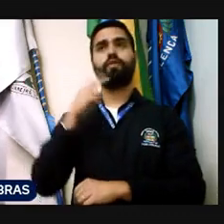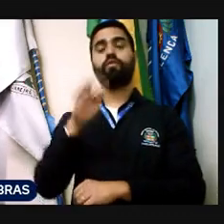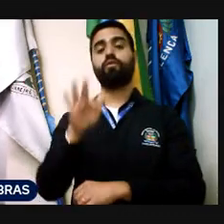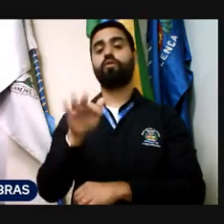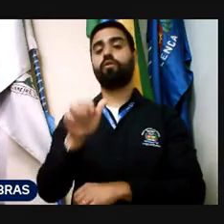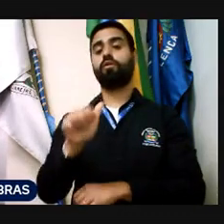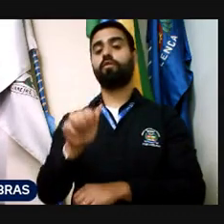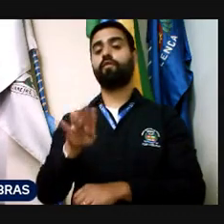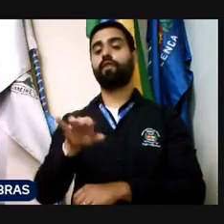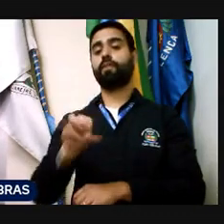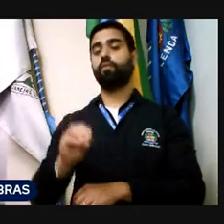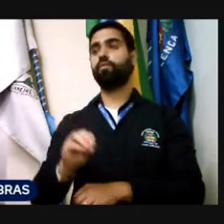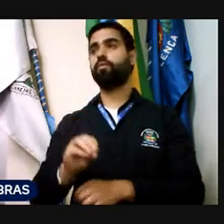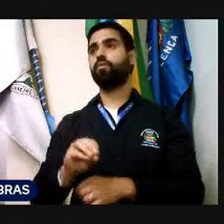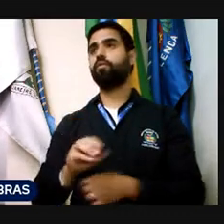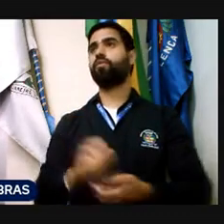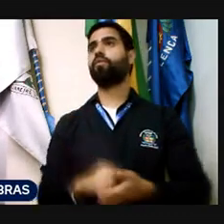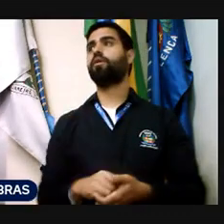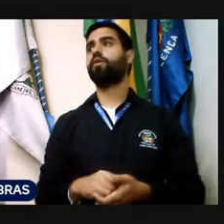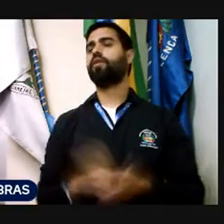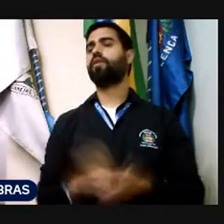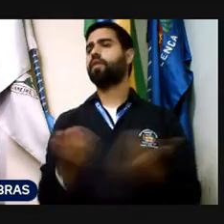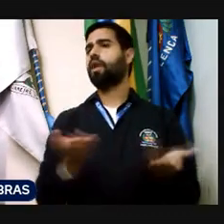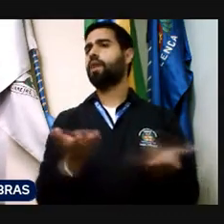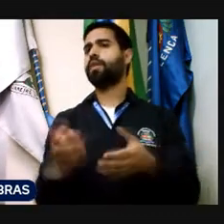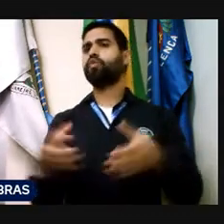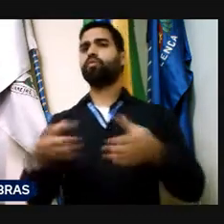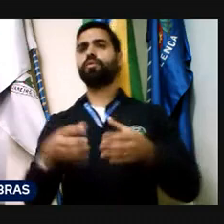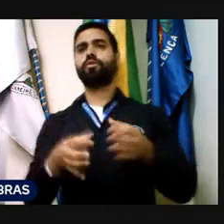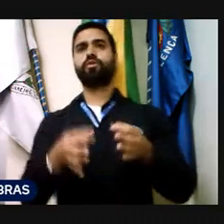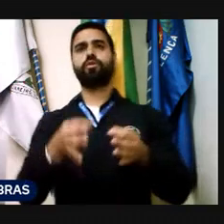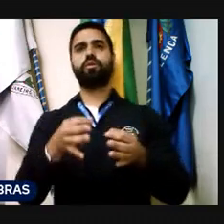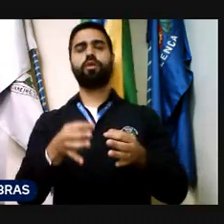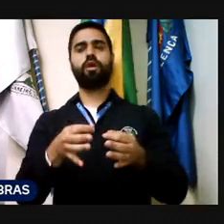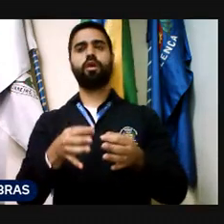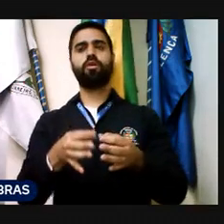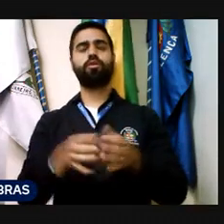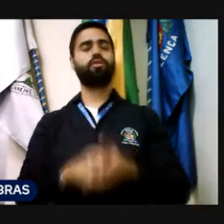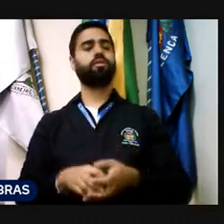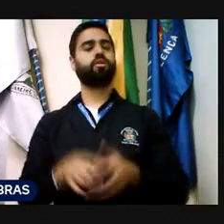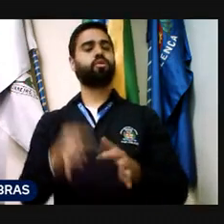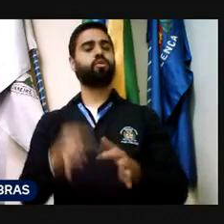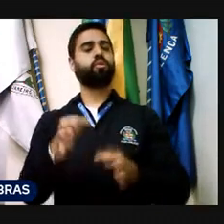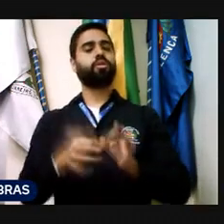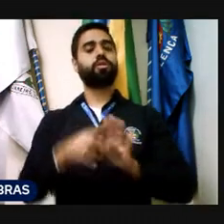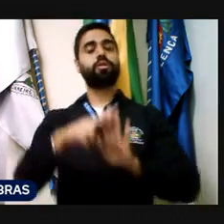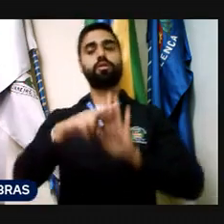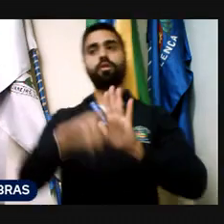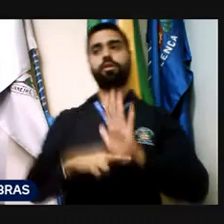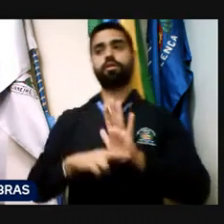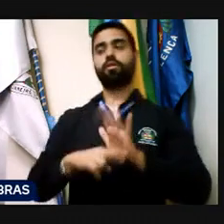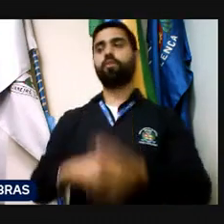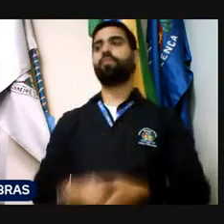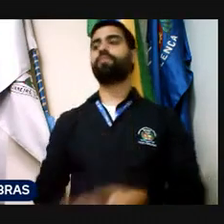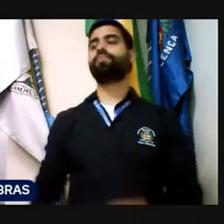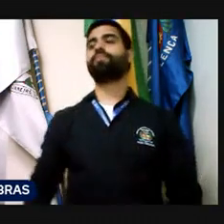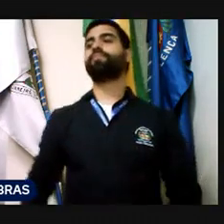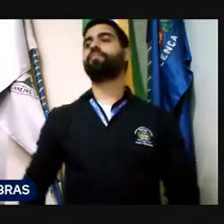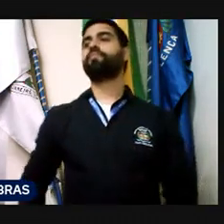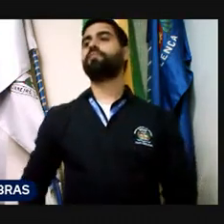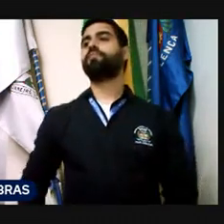Fábio Antônio Filho Jorge, será encaminhada à Comissão de Constituição e Justiça e